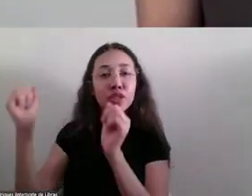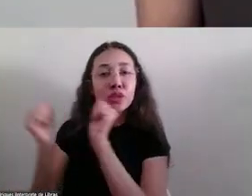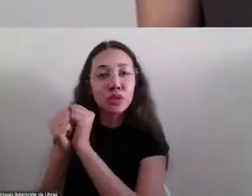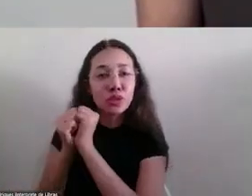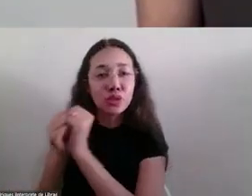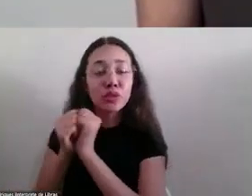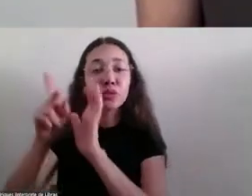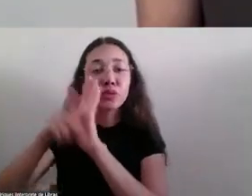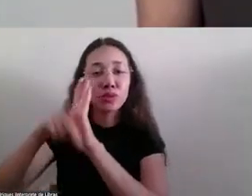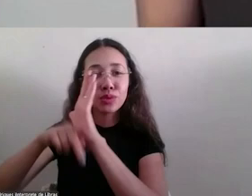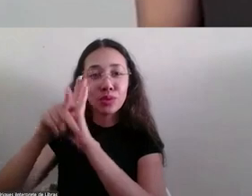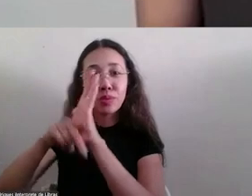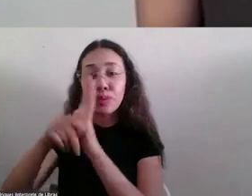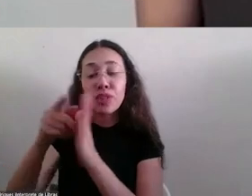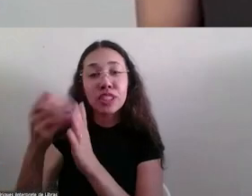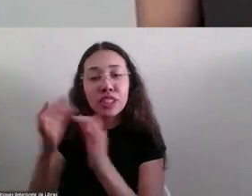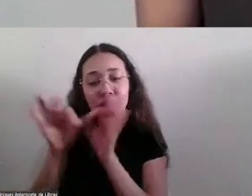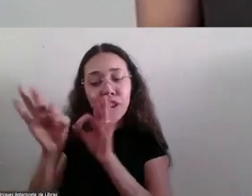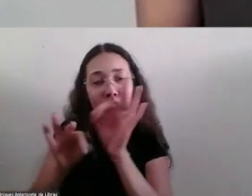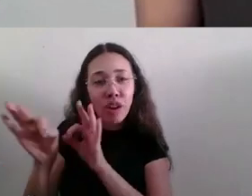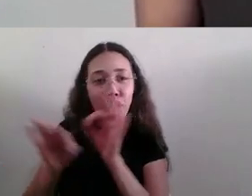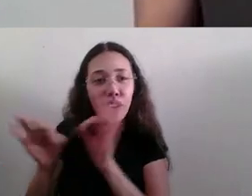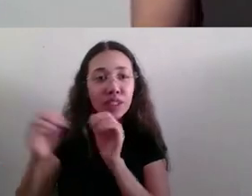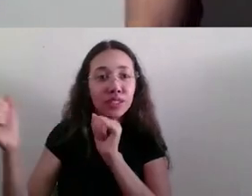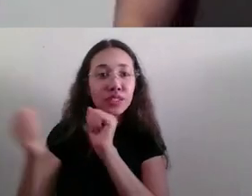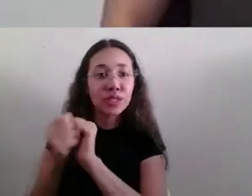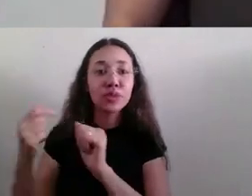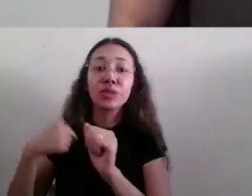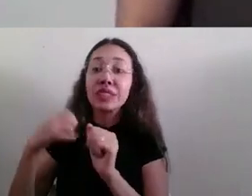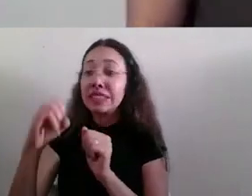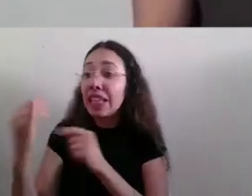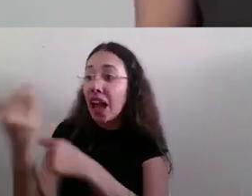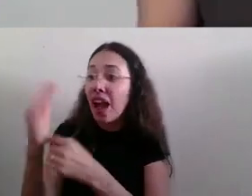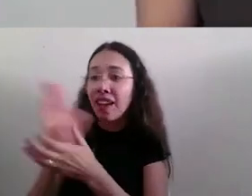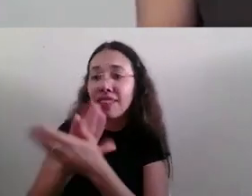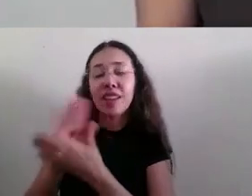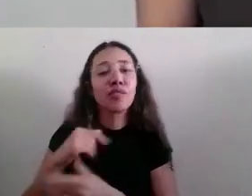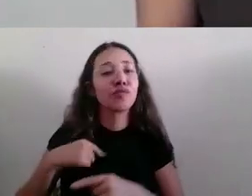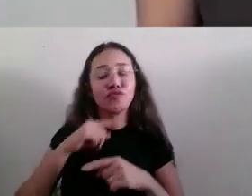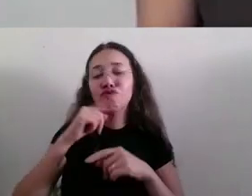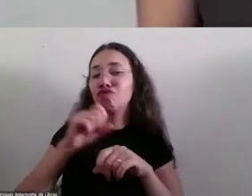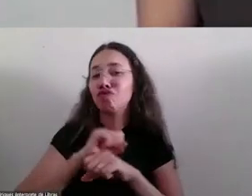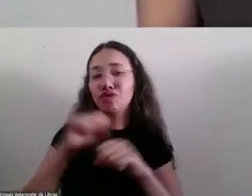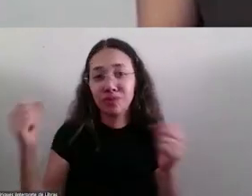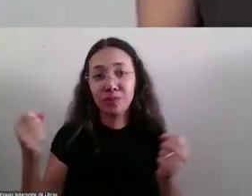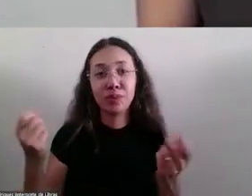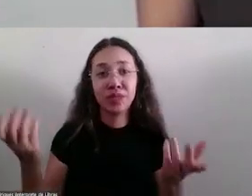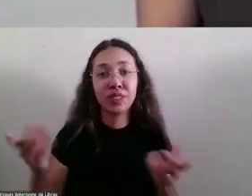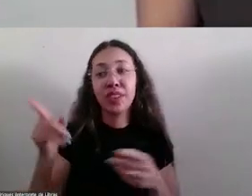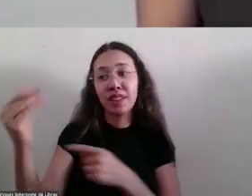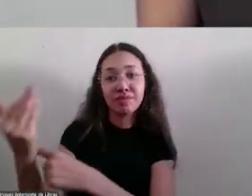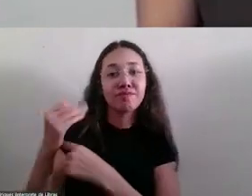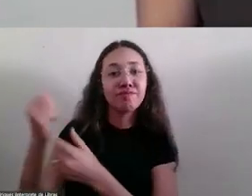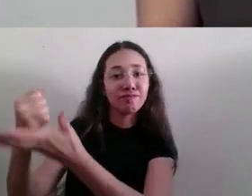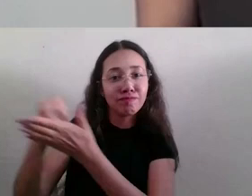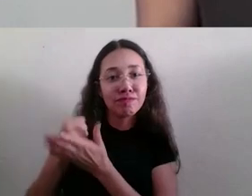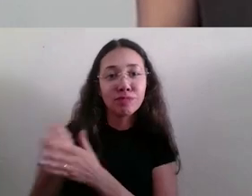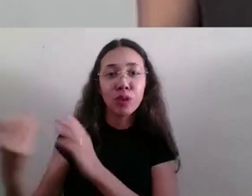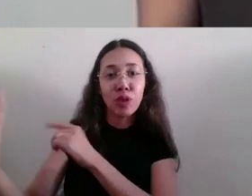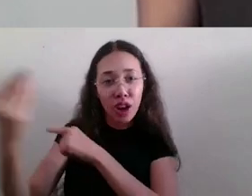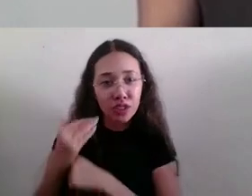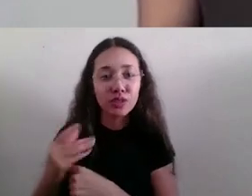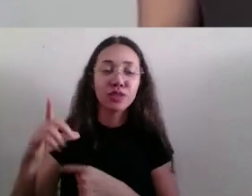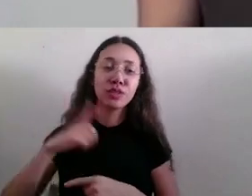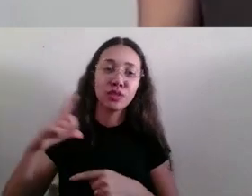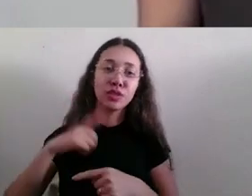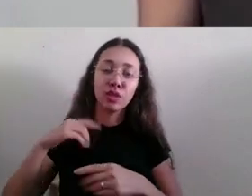núcleo Incapacidade, e que sem ela eu tenho certeza que não seria possível estar aqui hoje, porque ela vestiu a camisa e realmente conseguiu